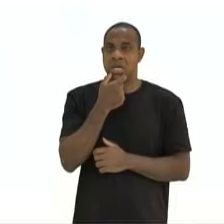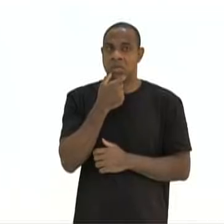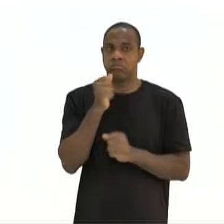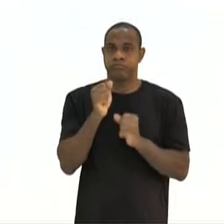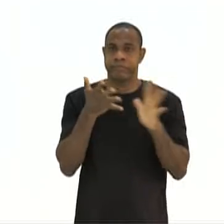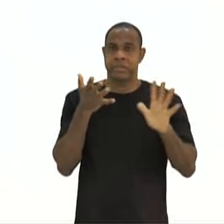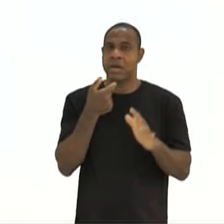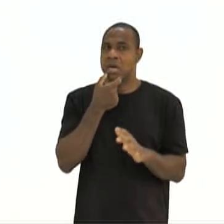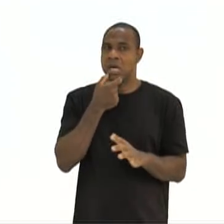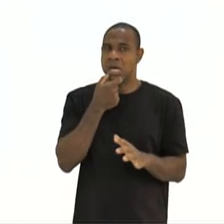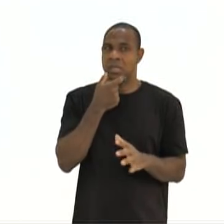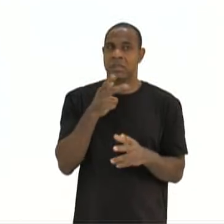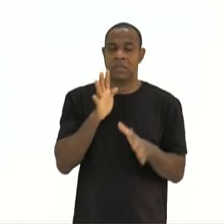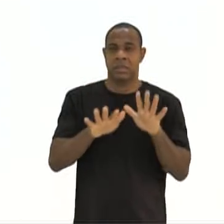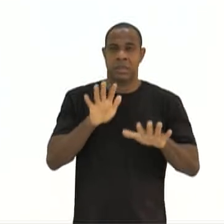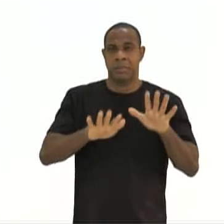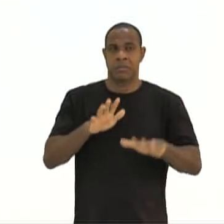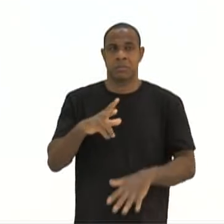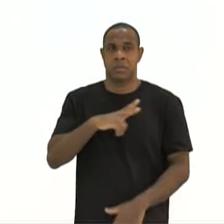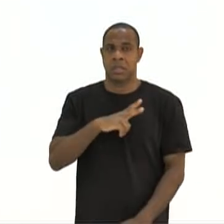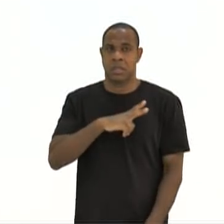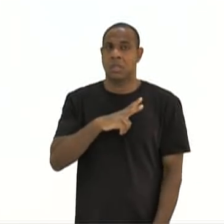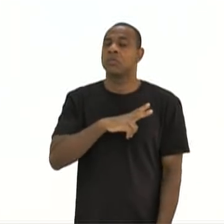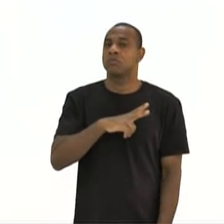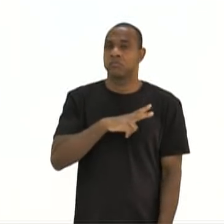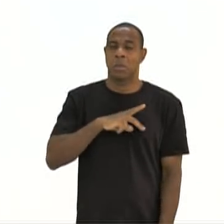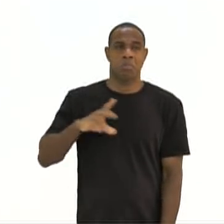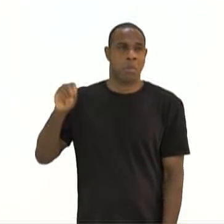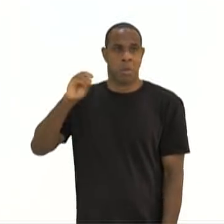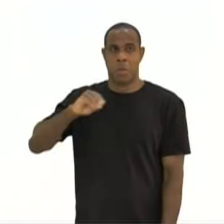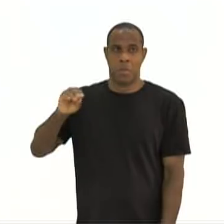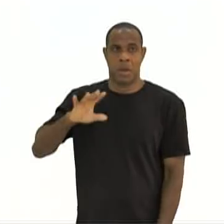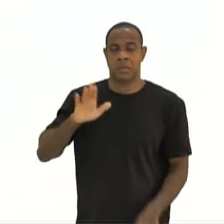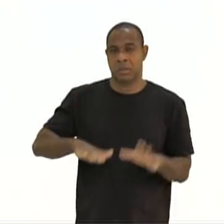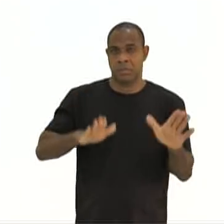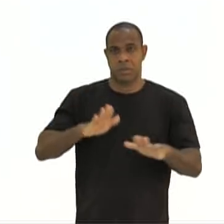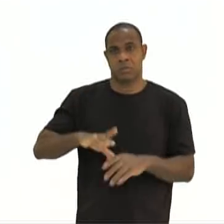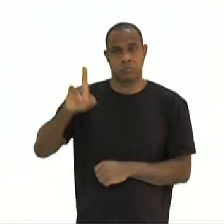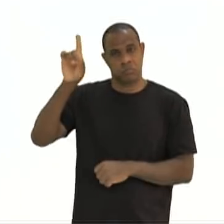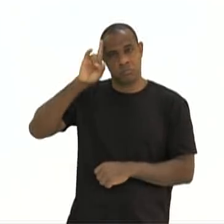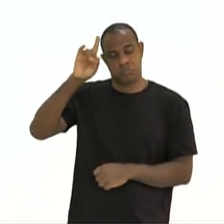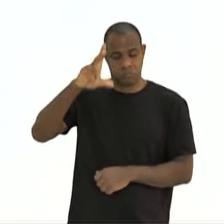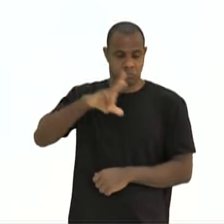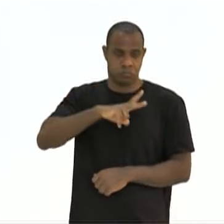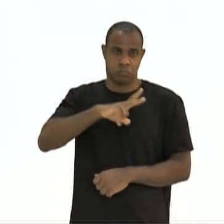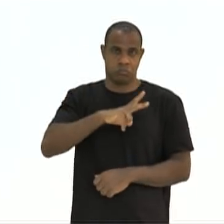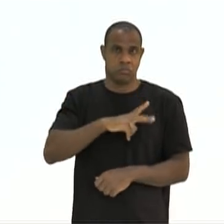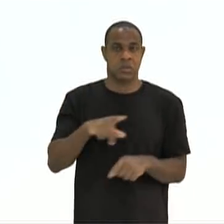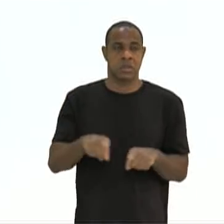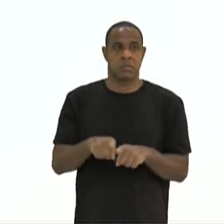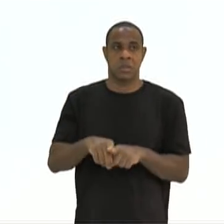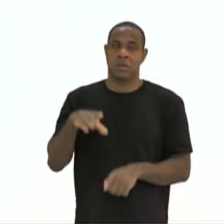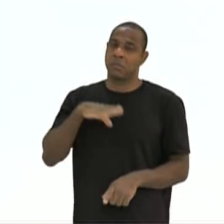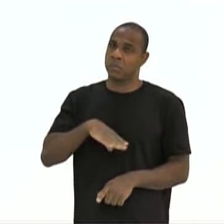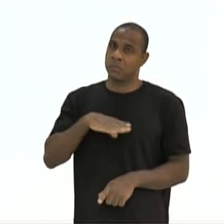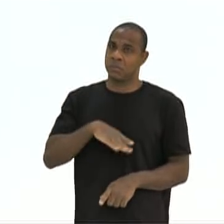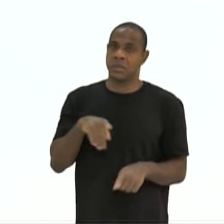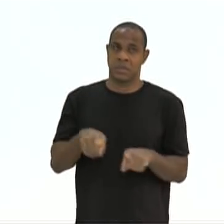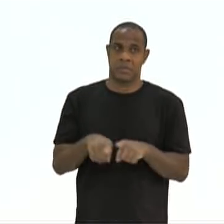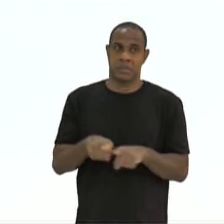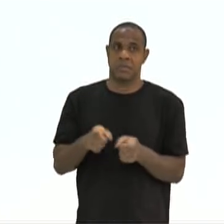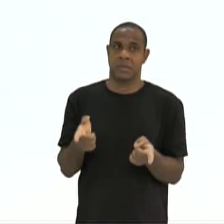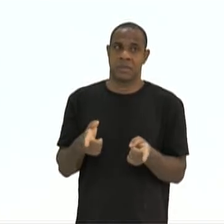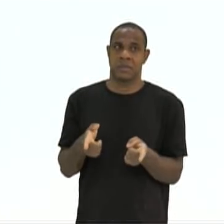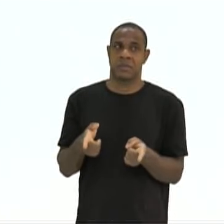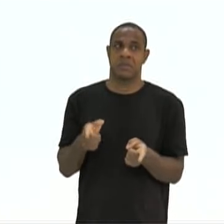de particularidades da língua utilizada no dia a dia dos falantes nativos. Assim como a língua portuguesa tem as suas